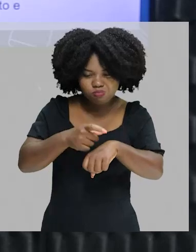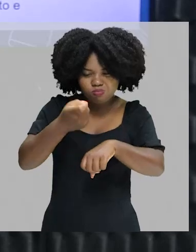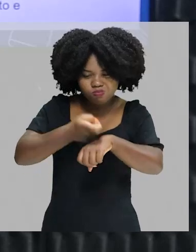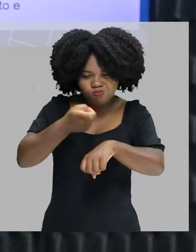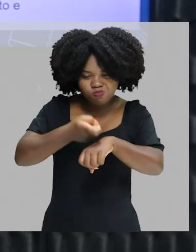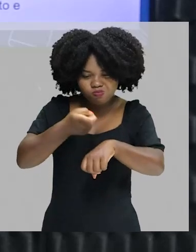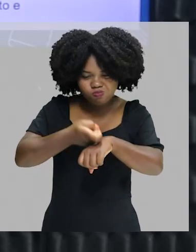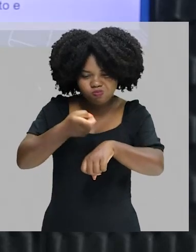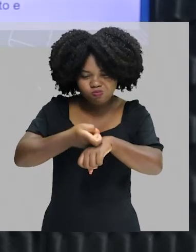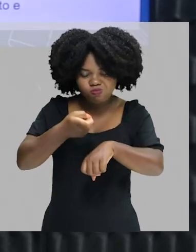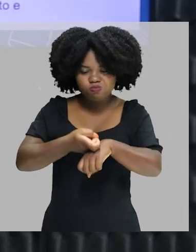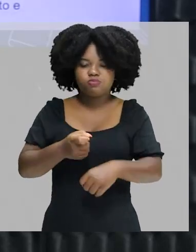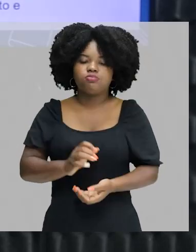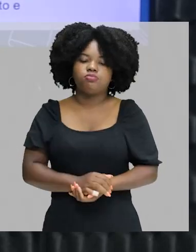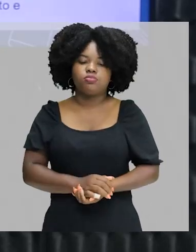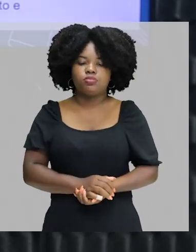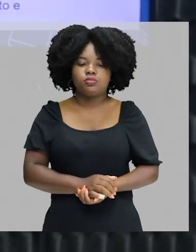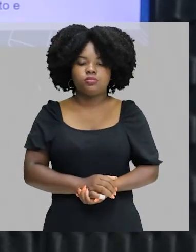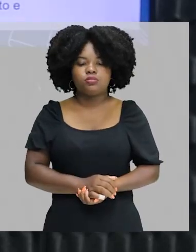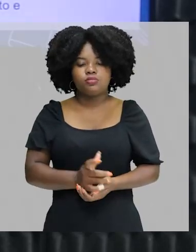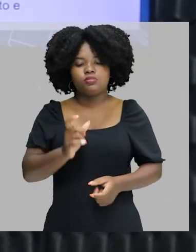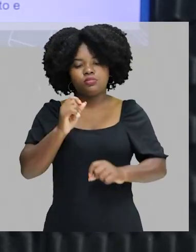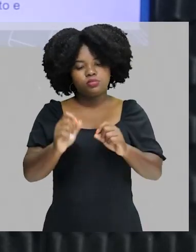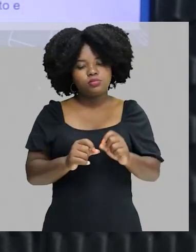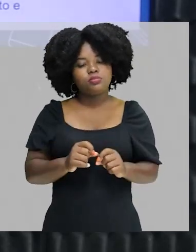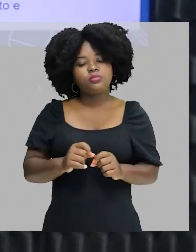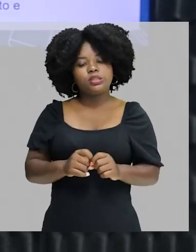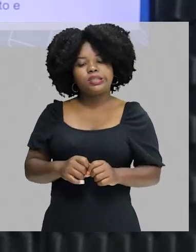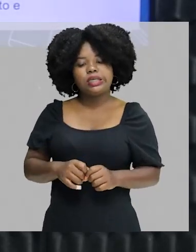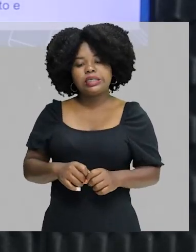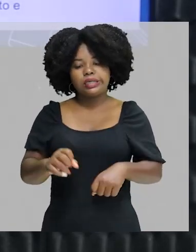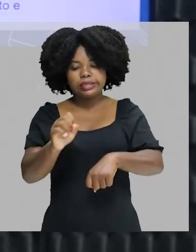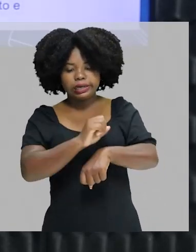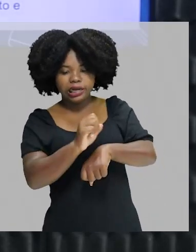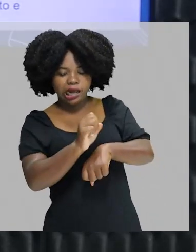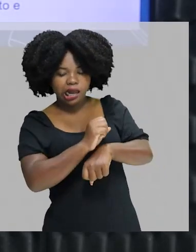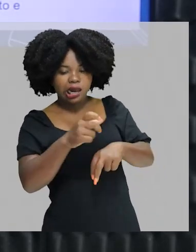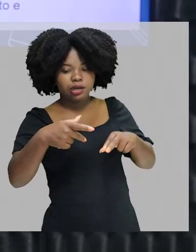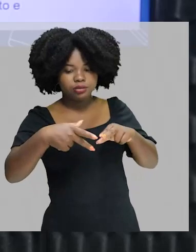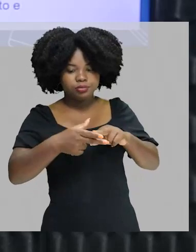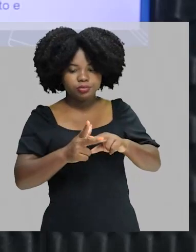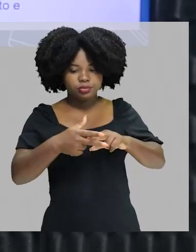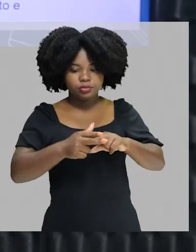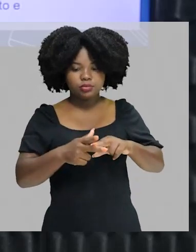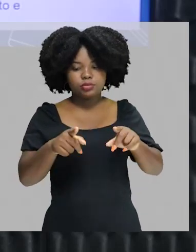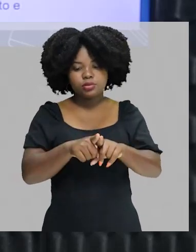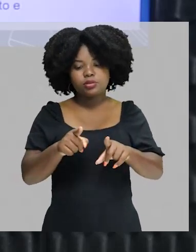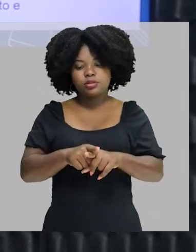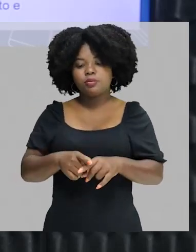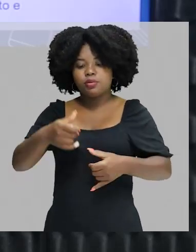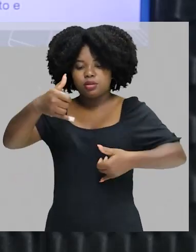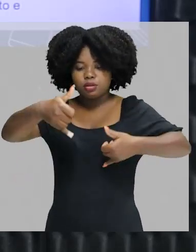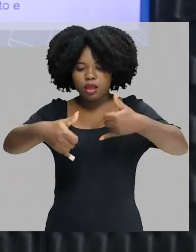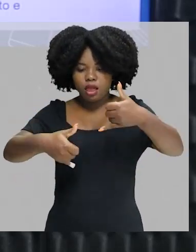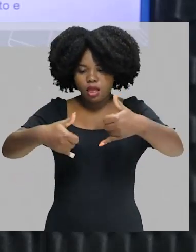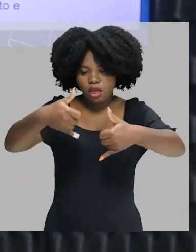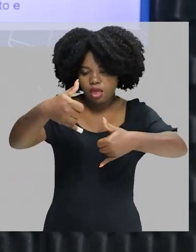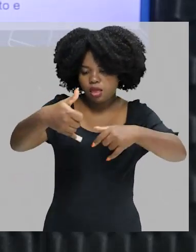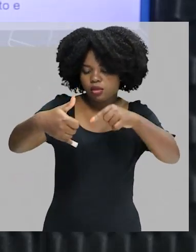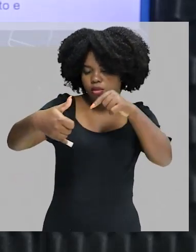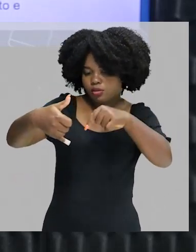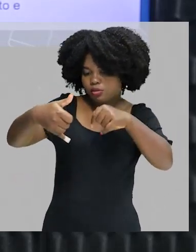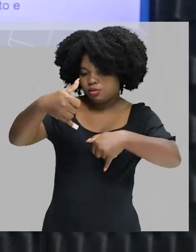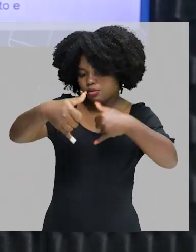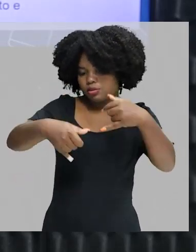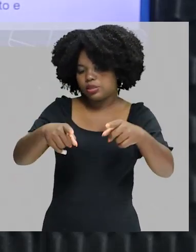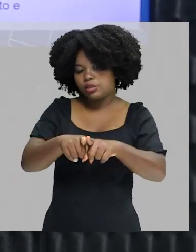plásticos rígidos, que vão gerar as peças de automóveis, os saltos dos sapatos, né, as